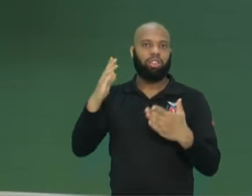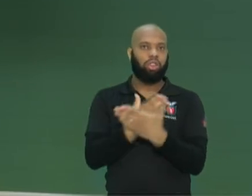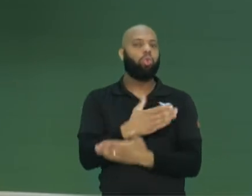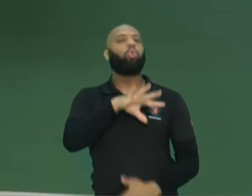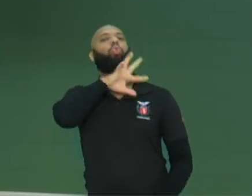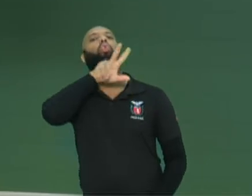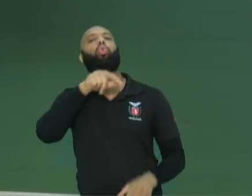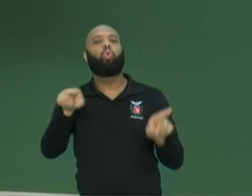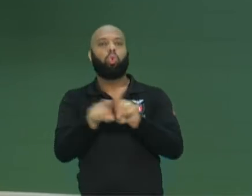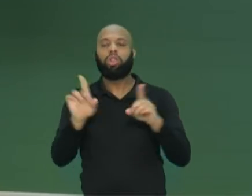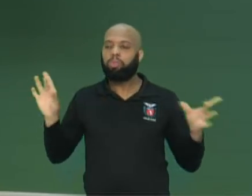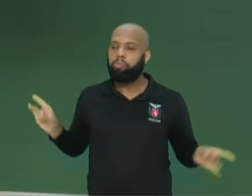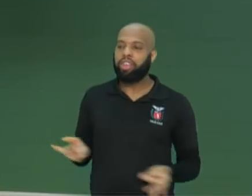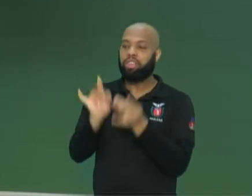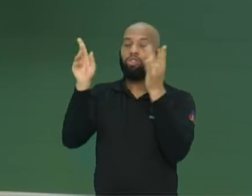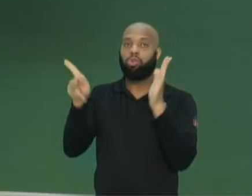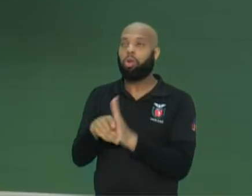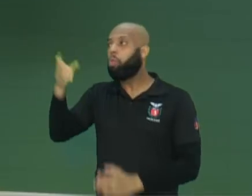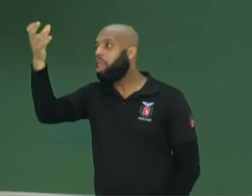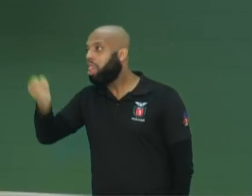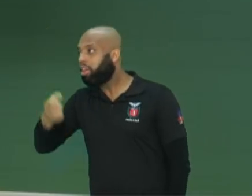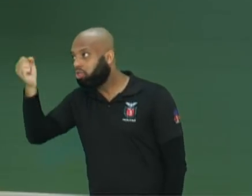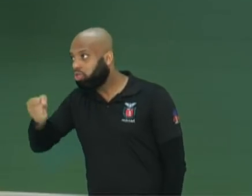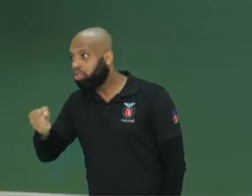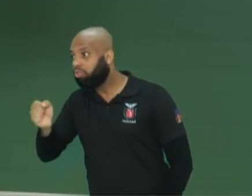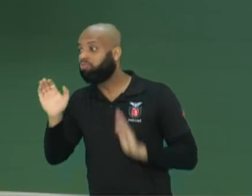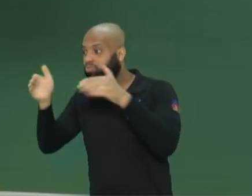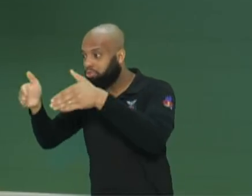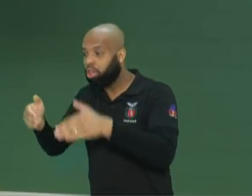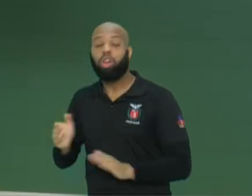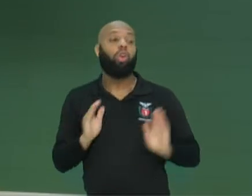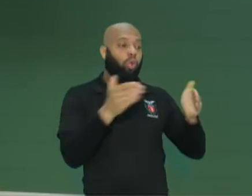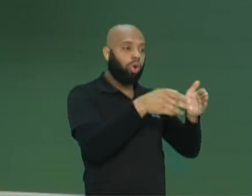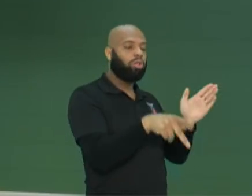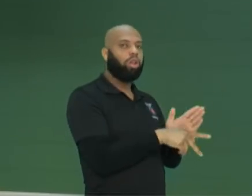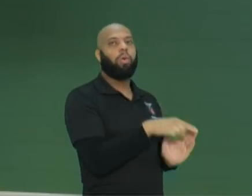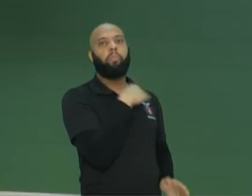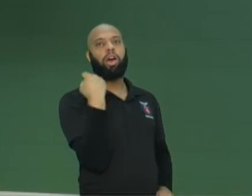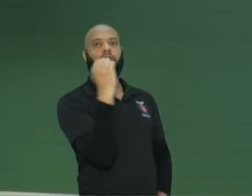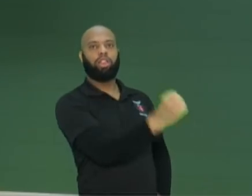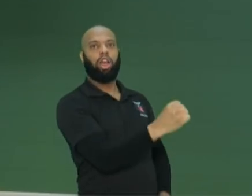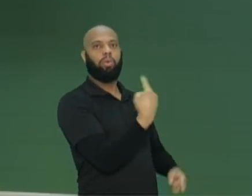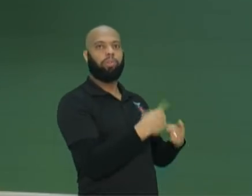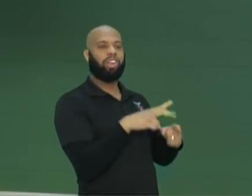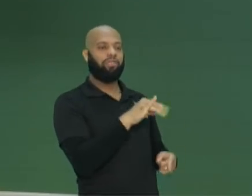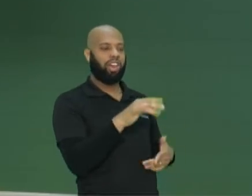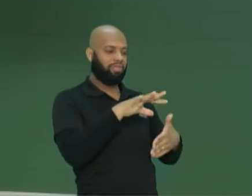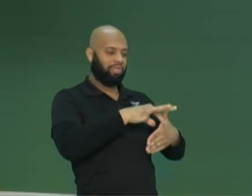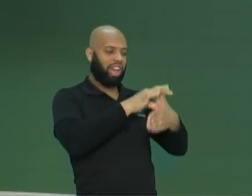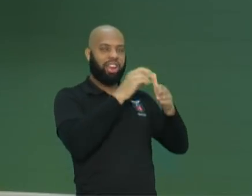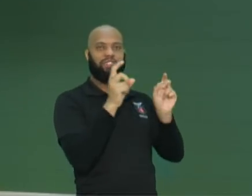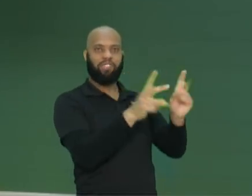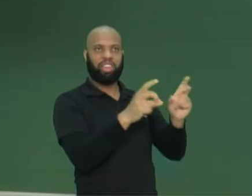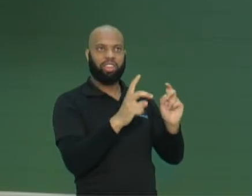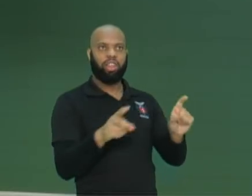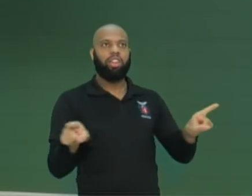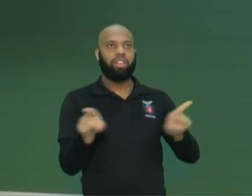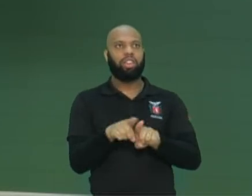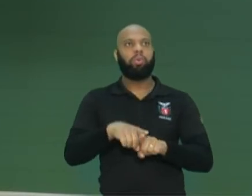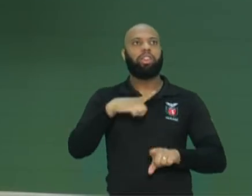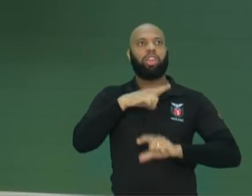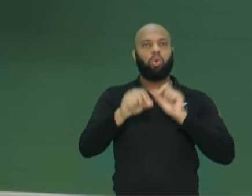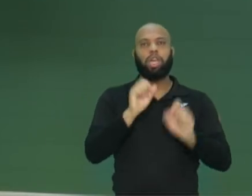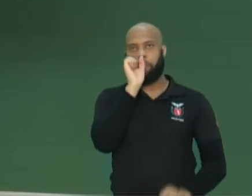que são específicos para produzir leite e outros que são para corte, para produção de carne. Também tem a criação lá dos equinos e